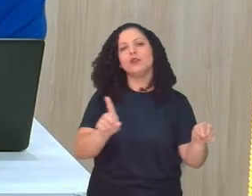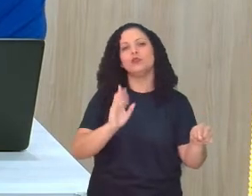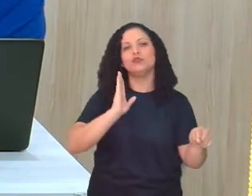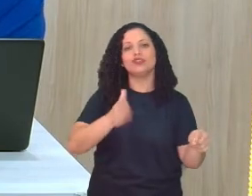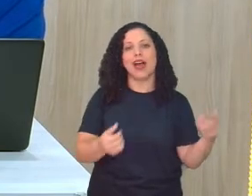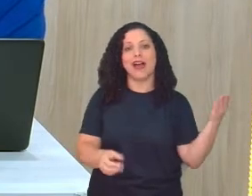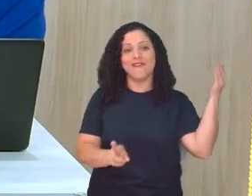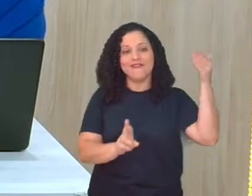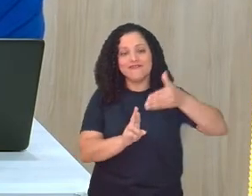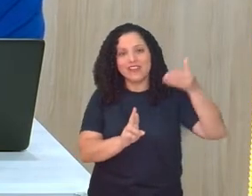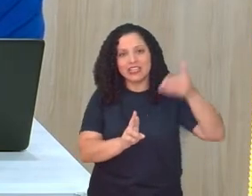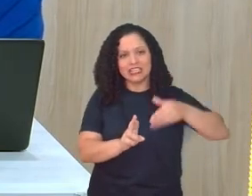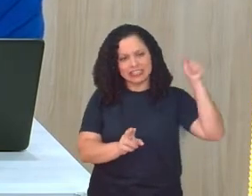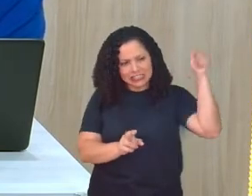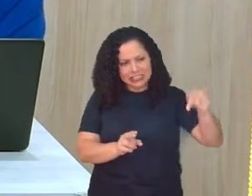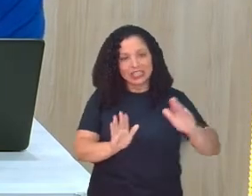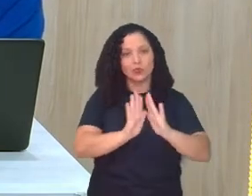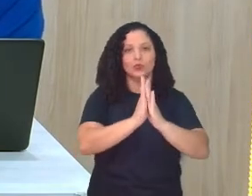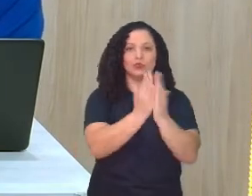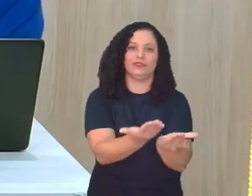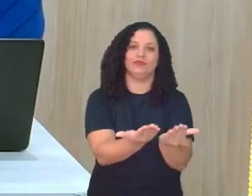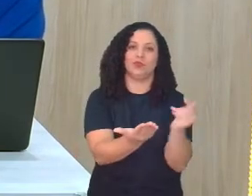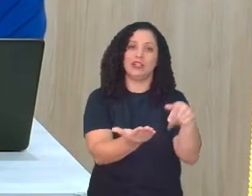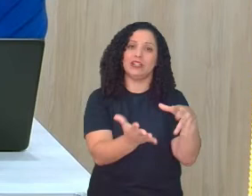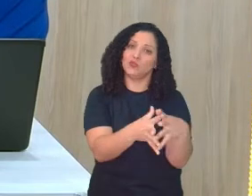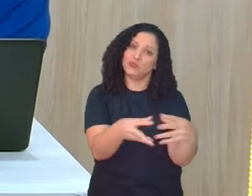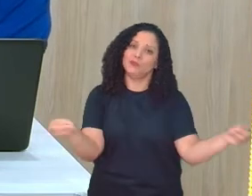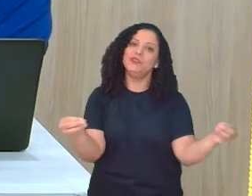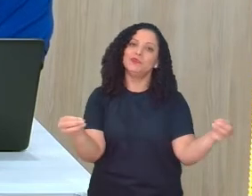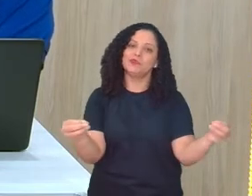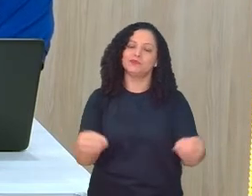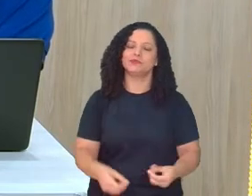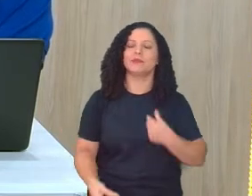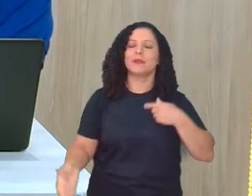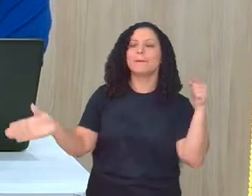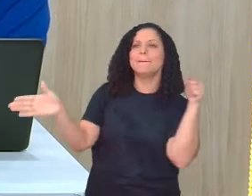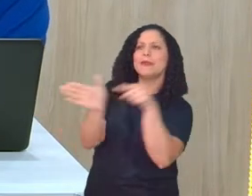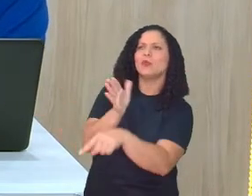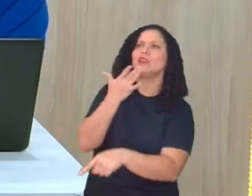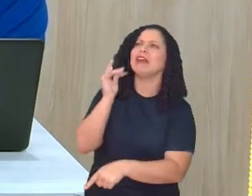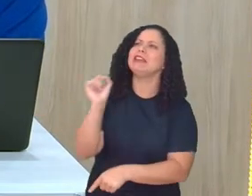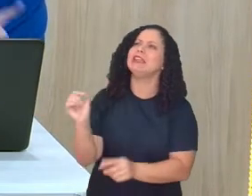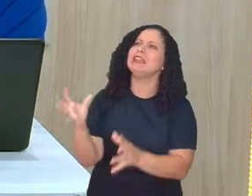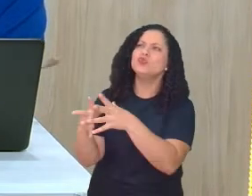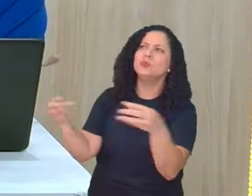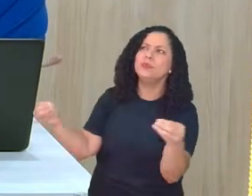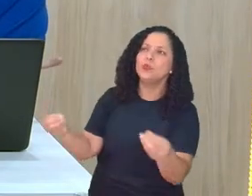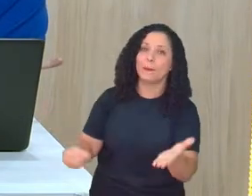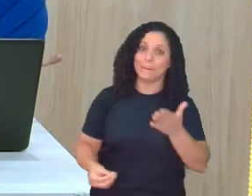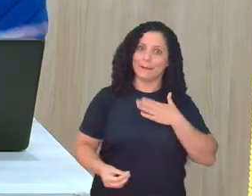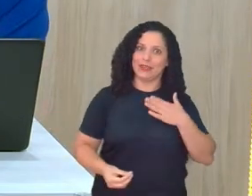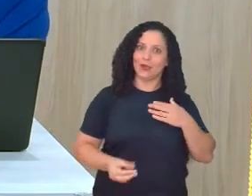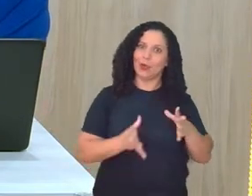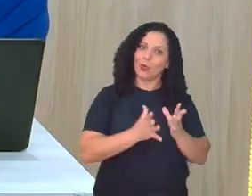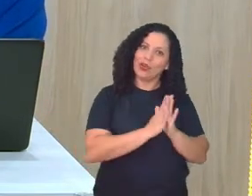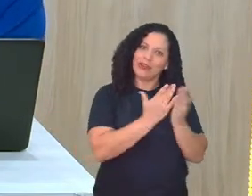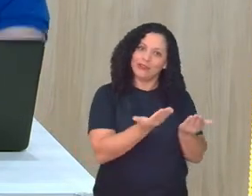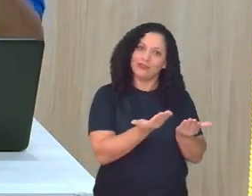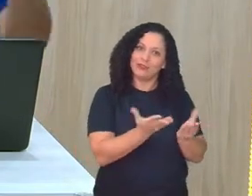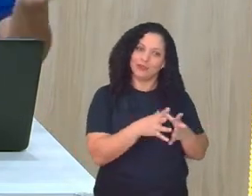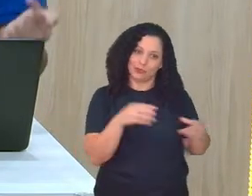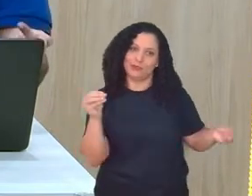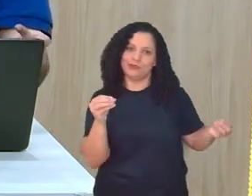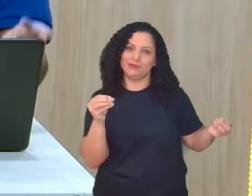referência muito clara do que sumiu. Se eu perguntar, quem sumiu? Meu livro. Então eu não preciso.